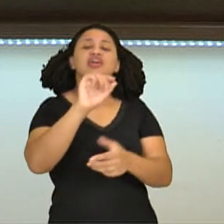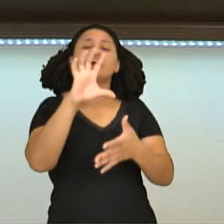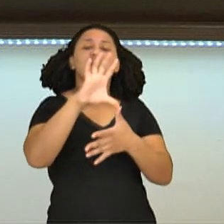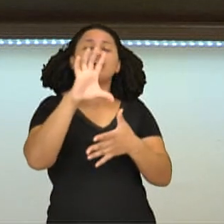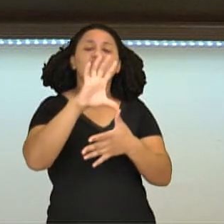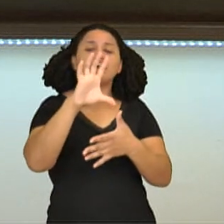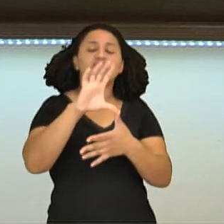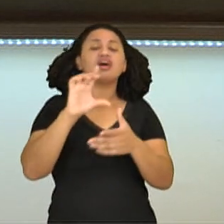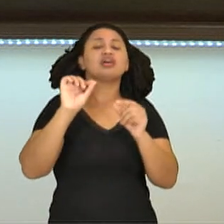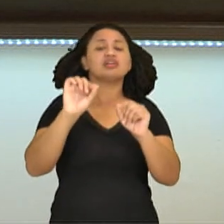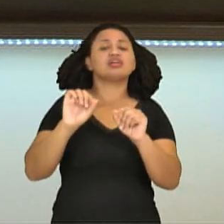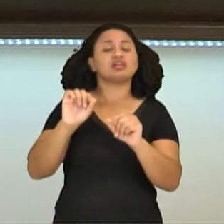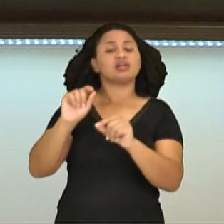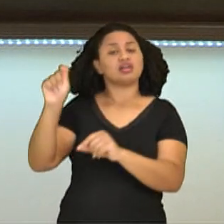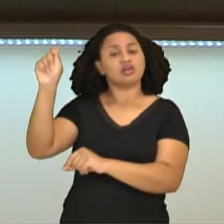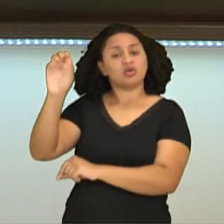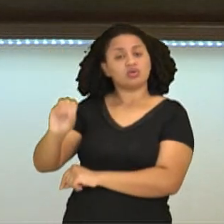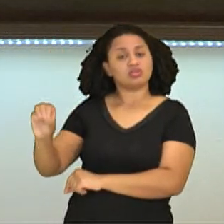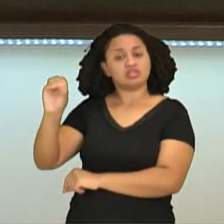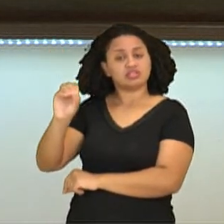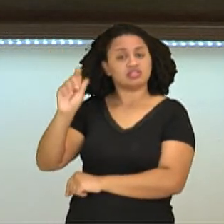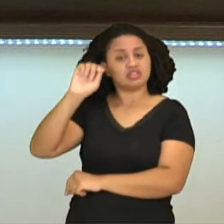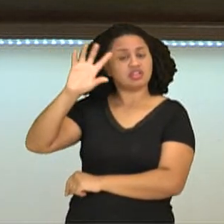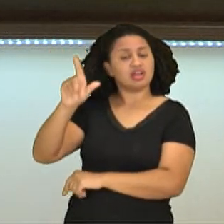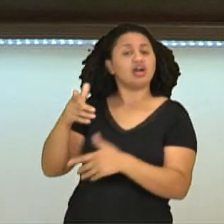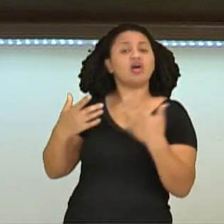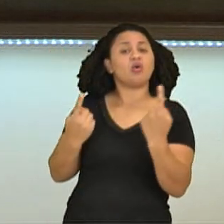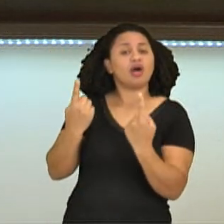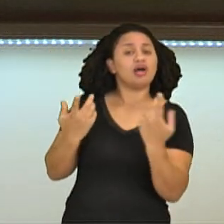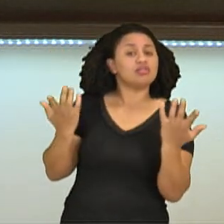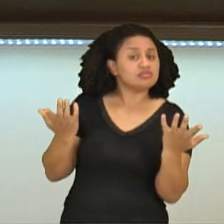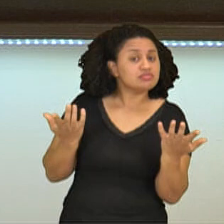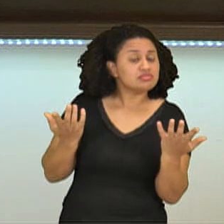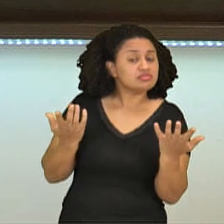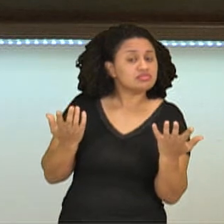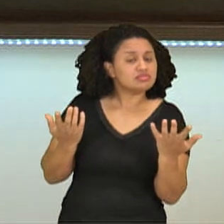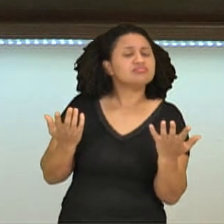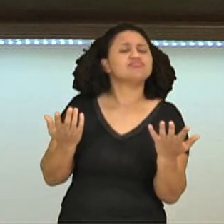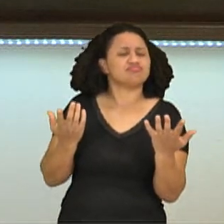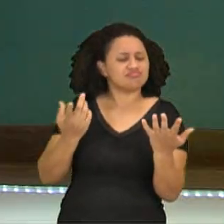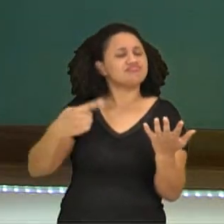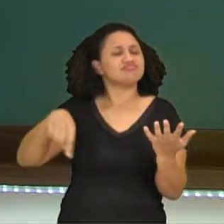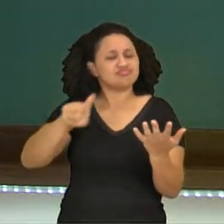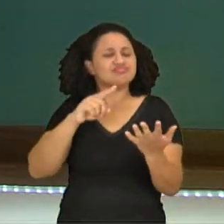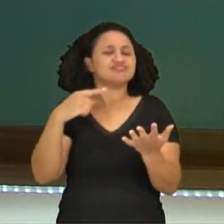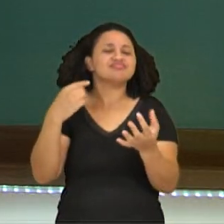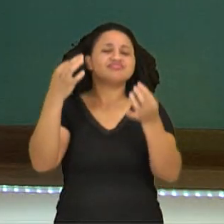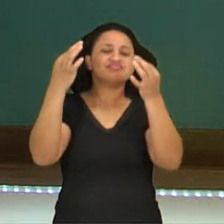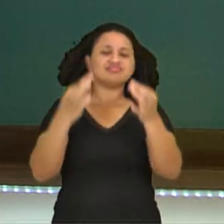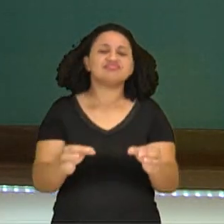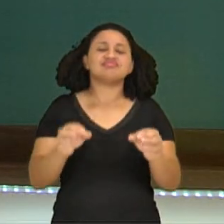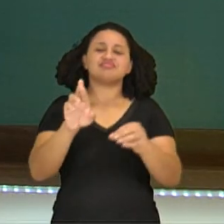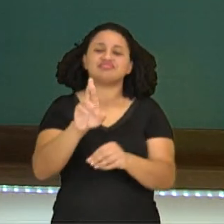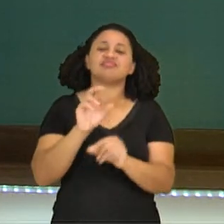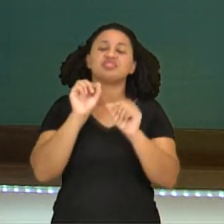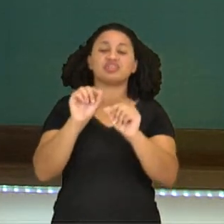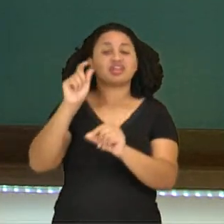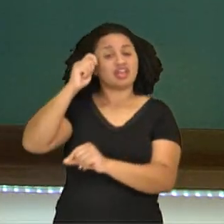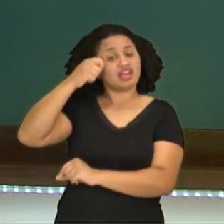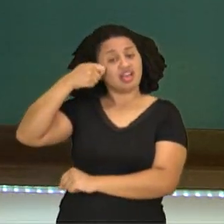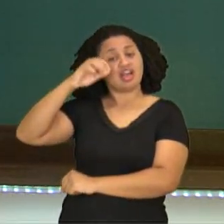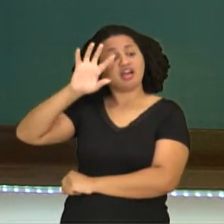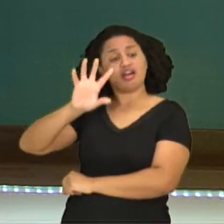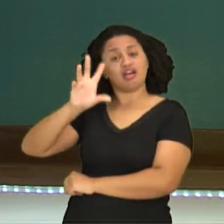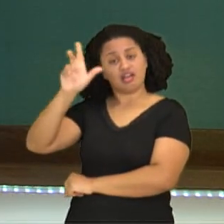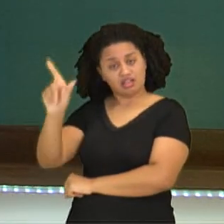América? Qual continente? Muito bem! Acertaram! Na África!